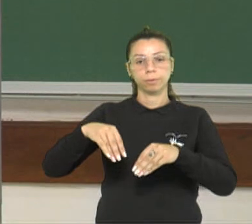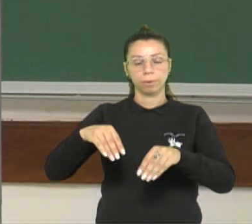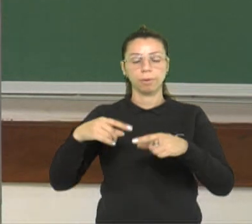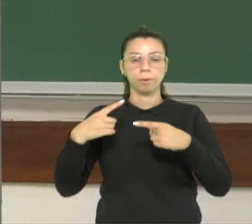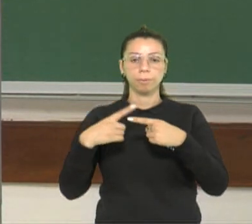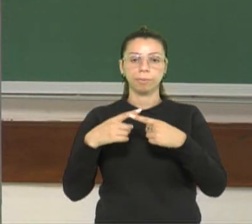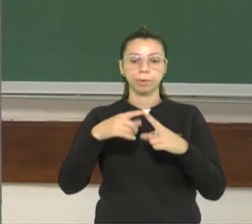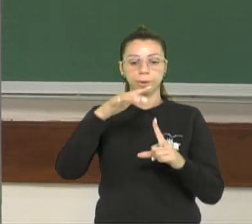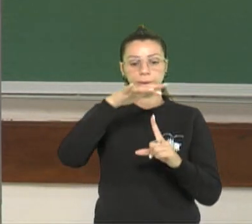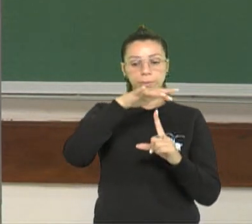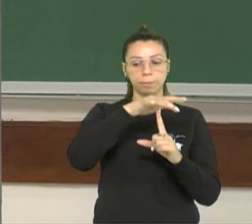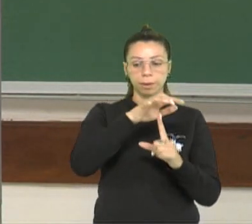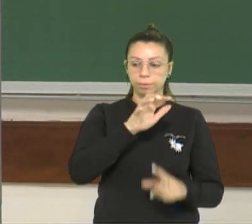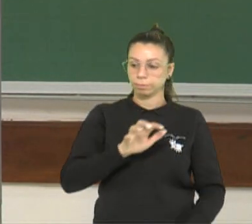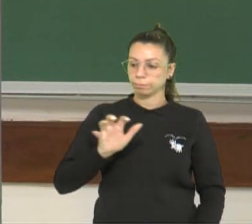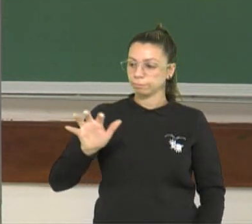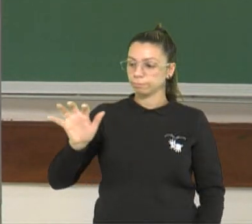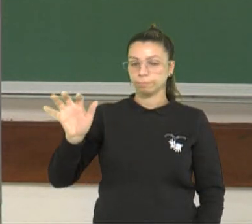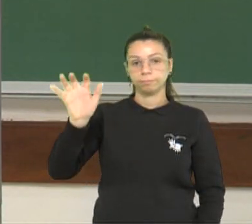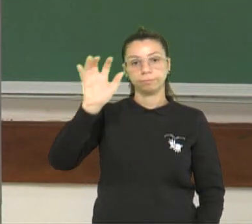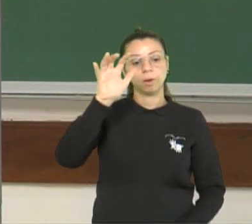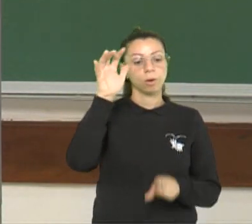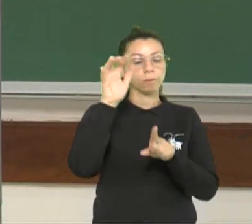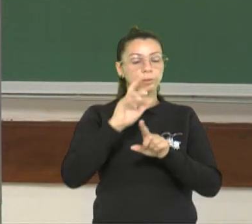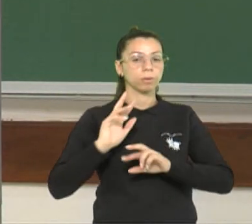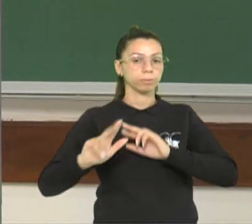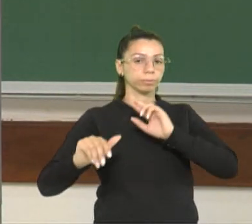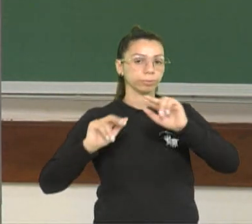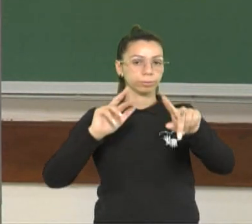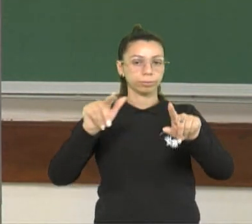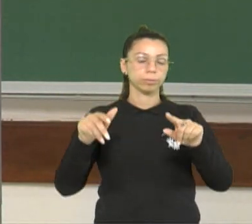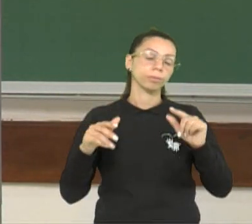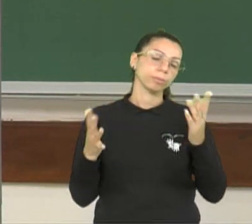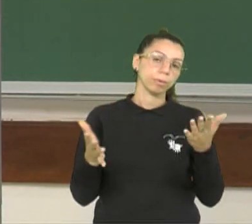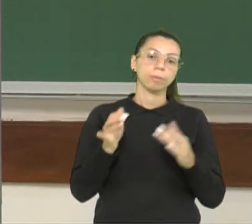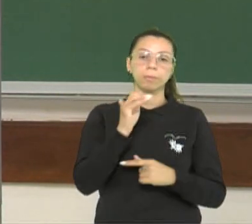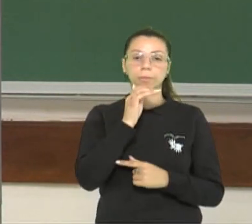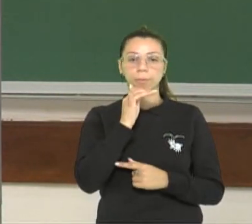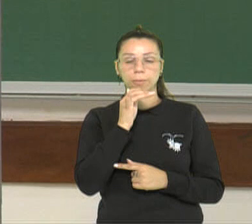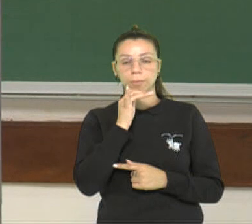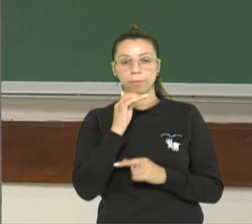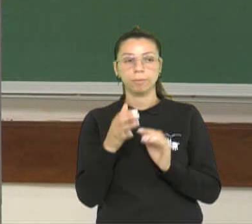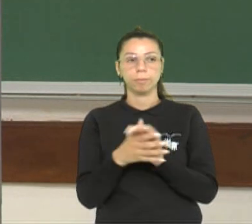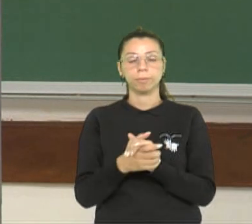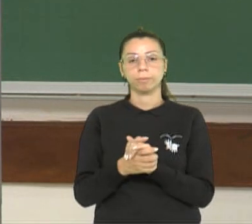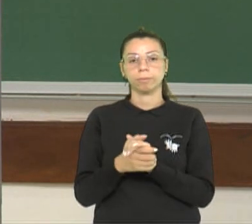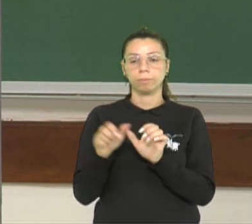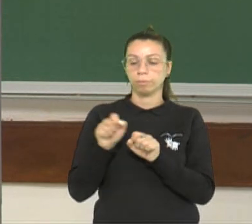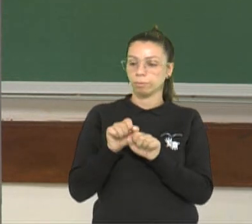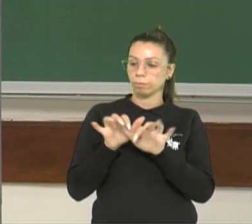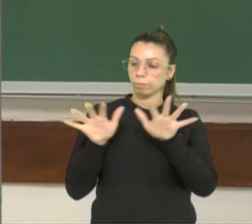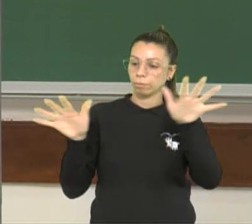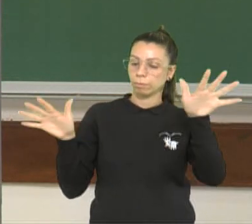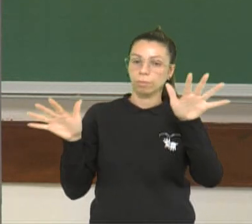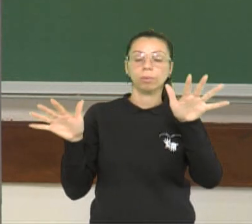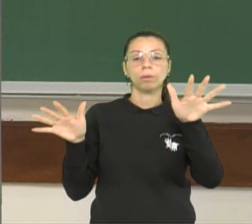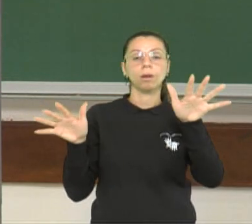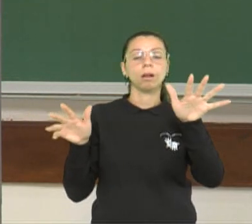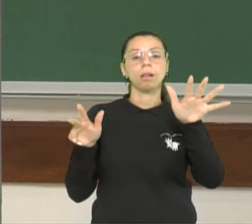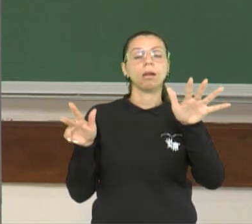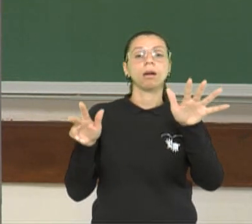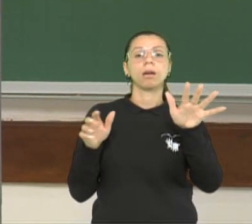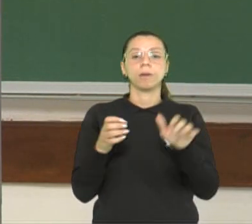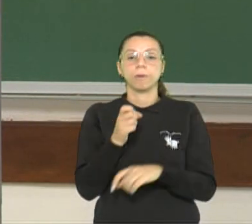nosso estado, ela recebeu influências distintas. Nós temos, por exemplo, as estrias glaciais localizadas na região da